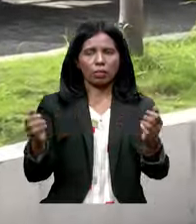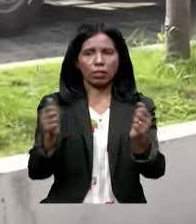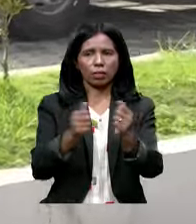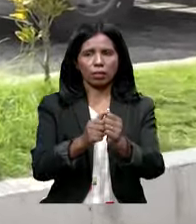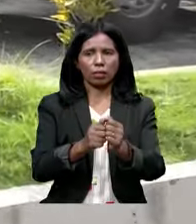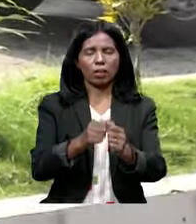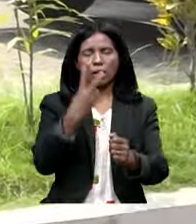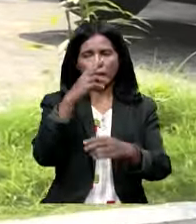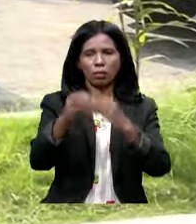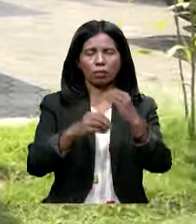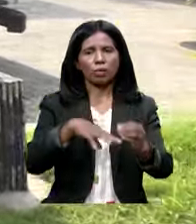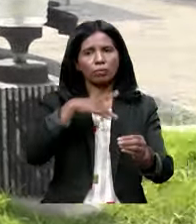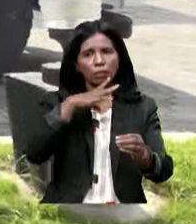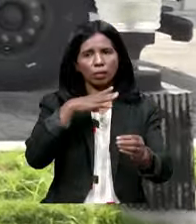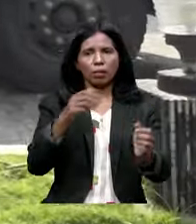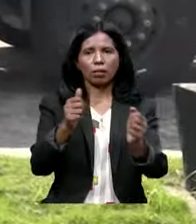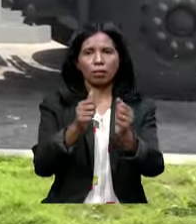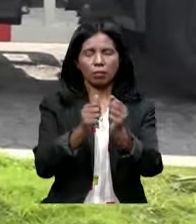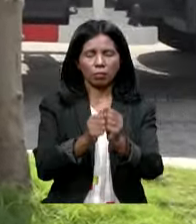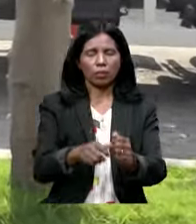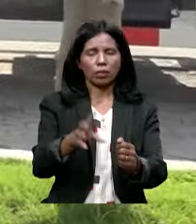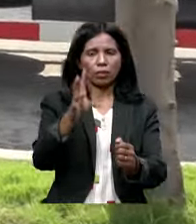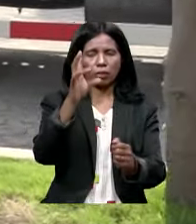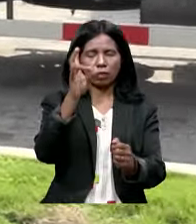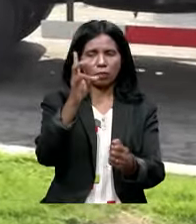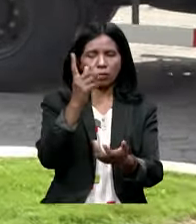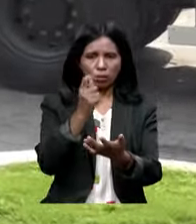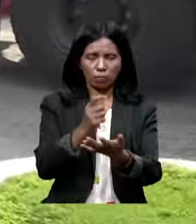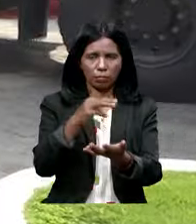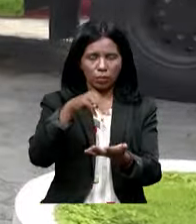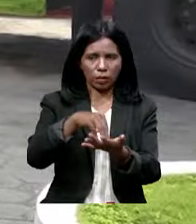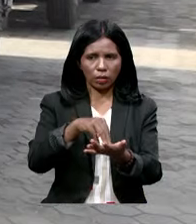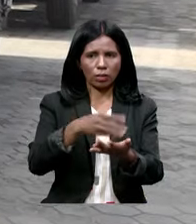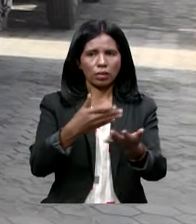gestão lixo, né? Hamo tu tocon hitu, o equipamento neve moderno,